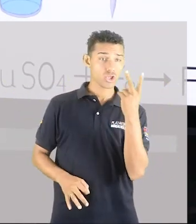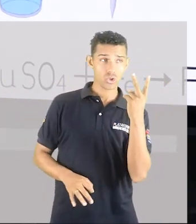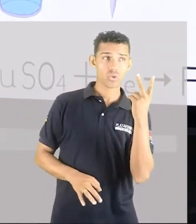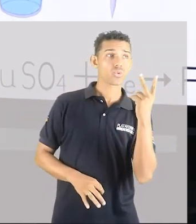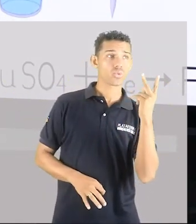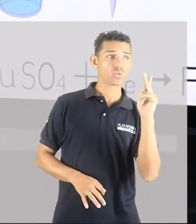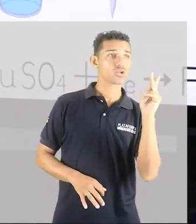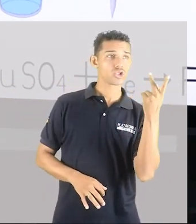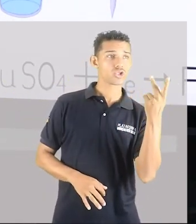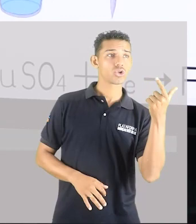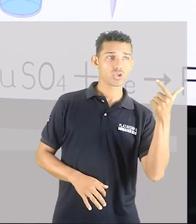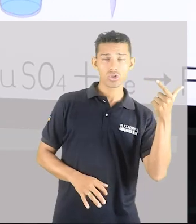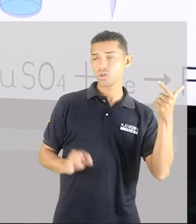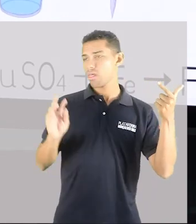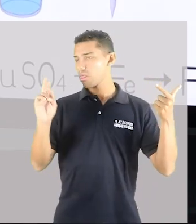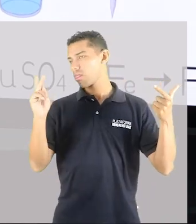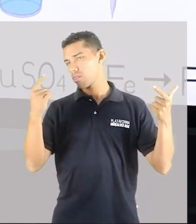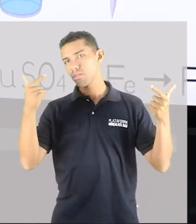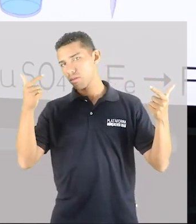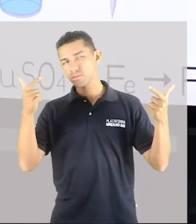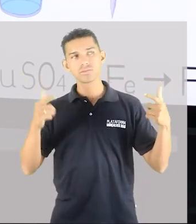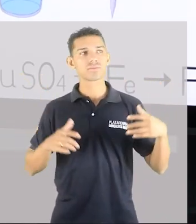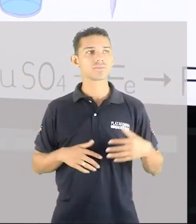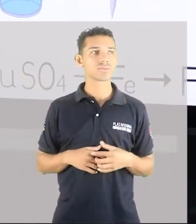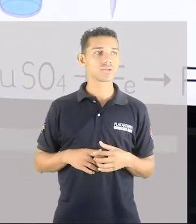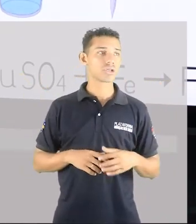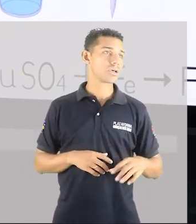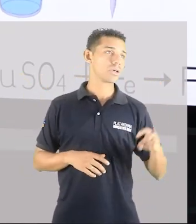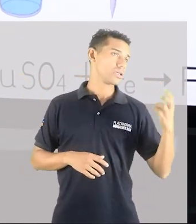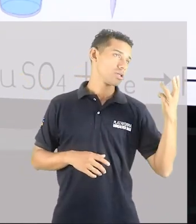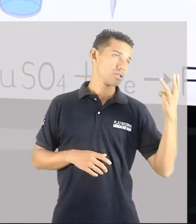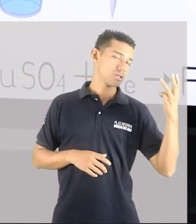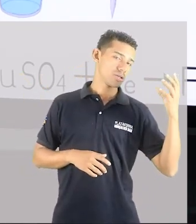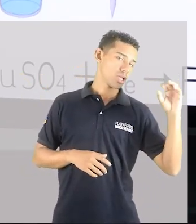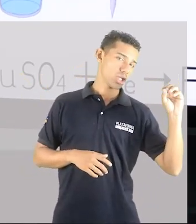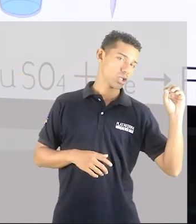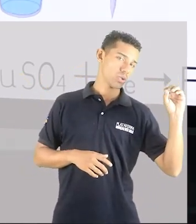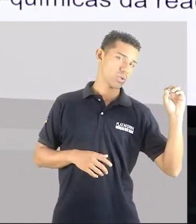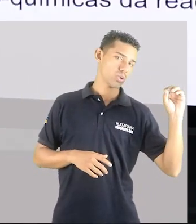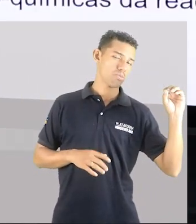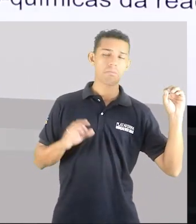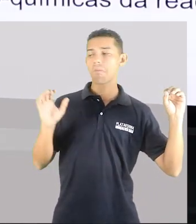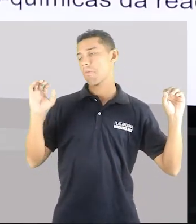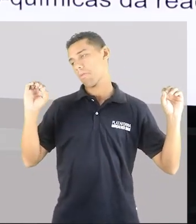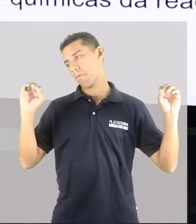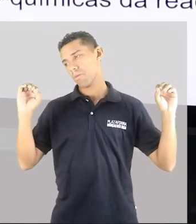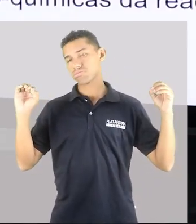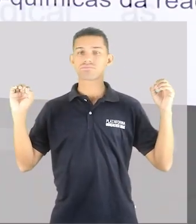tem que ter 2 do outro. Se eu tenho 3 oxigênios de um lado, tem que ter 3 do outro. Tá certo?